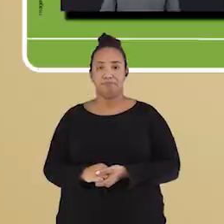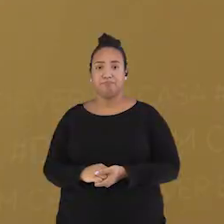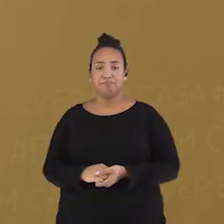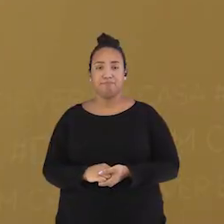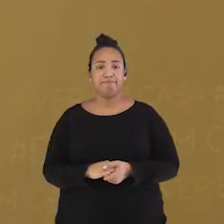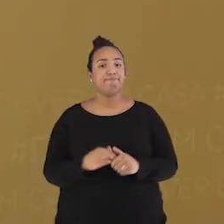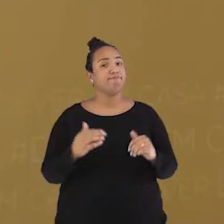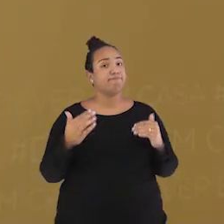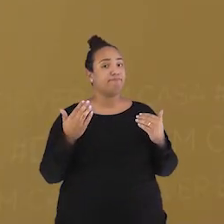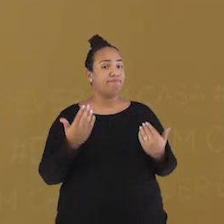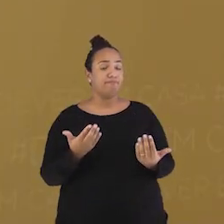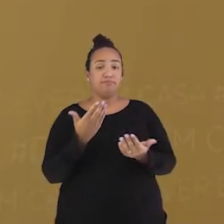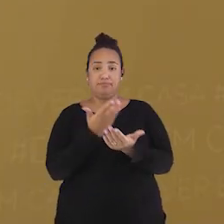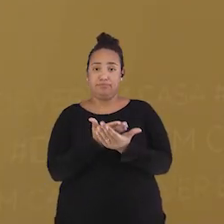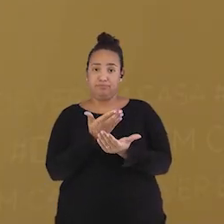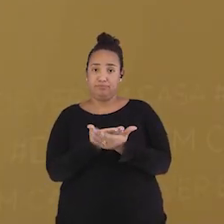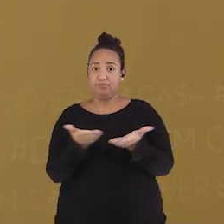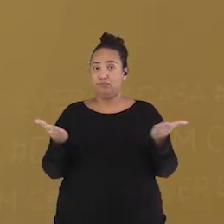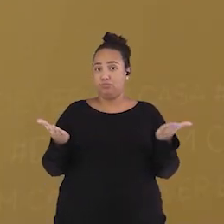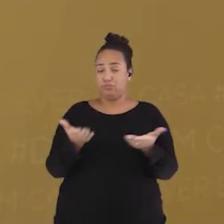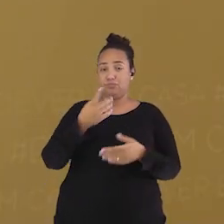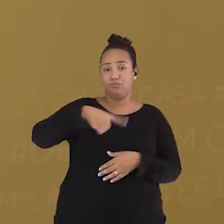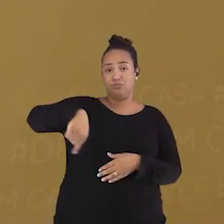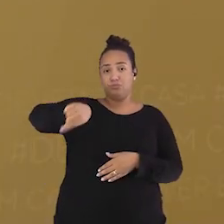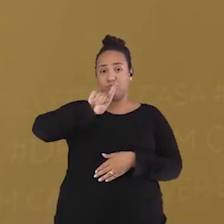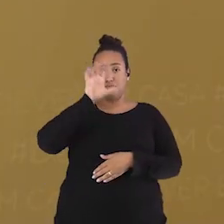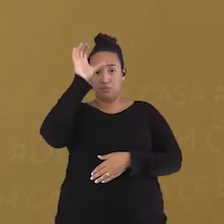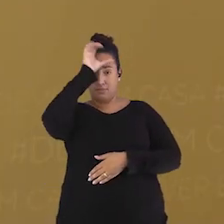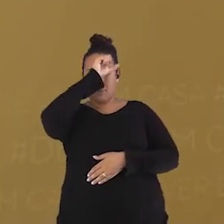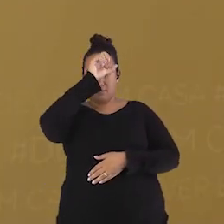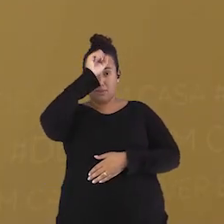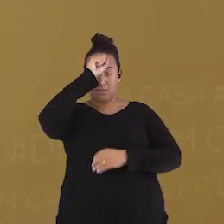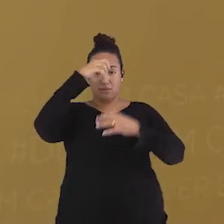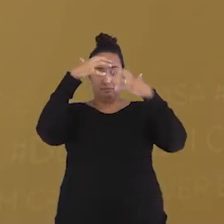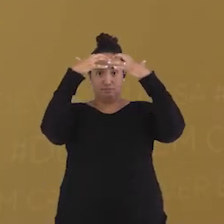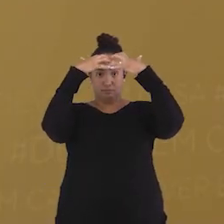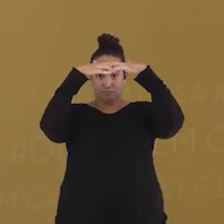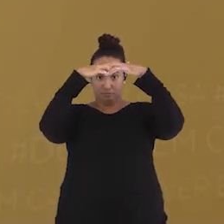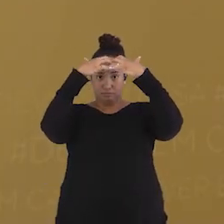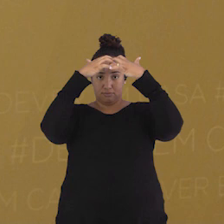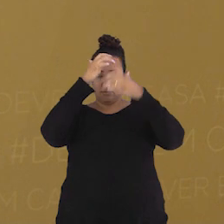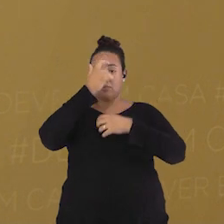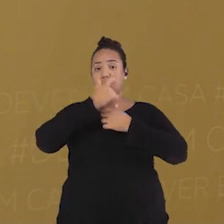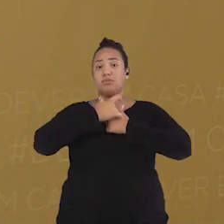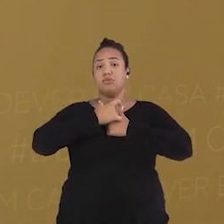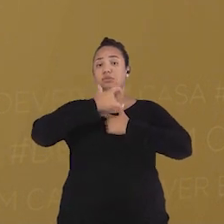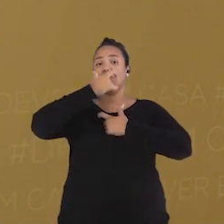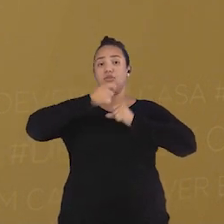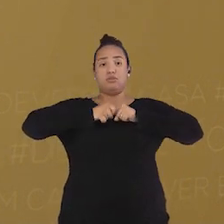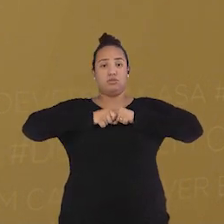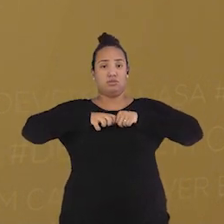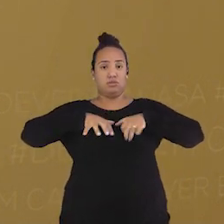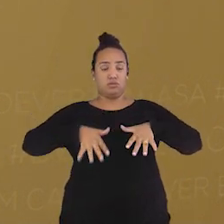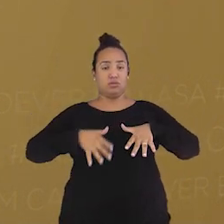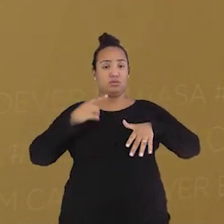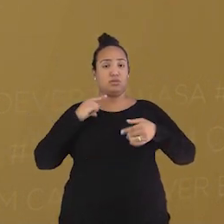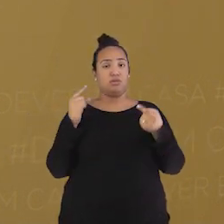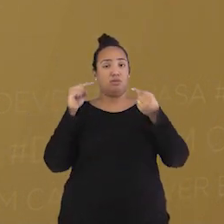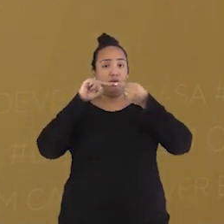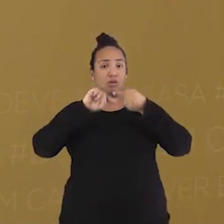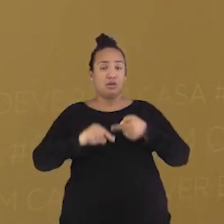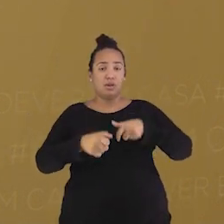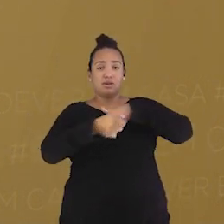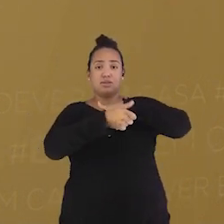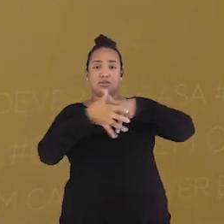sobrevivessem. Nesta aula, estudaremos o papel do sistema nervoso, que atua de forma integrada aos outros